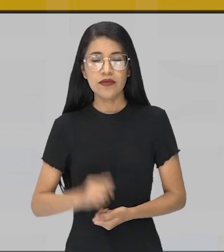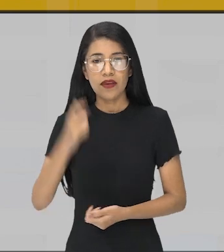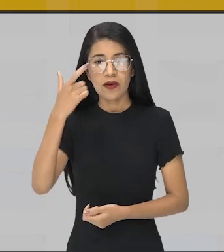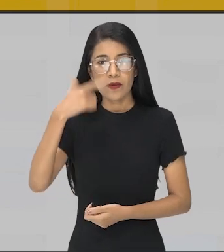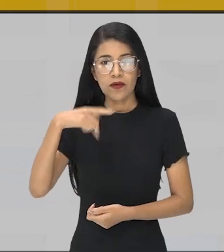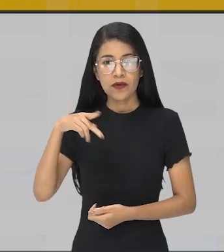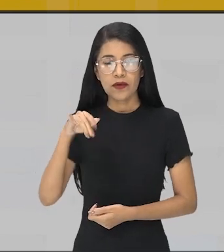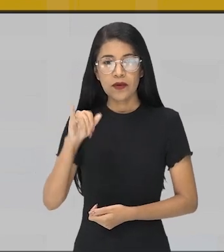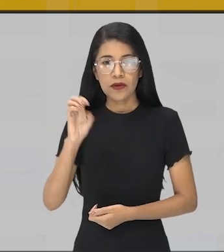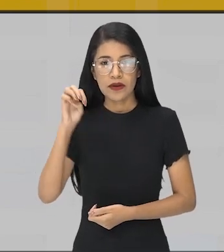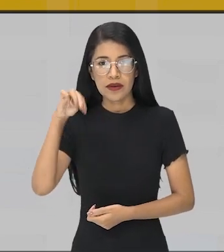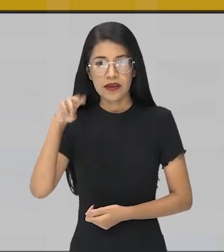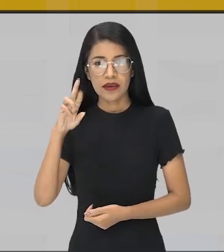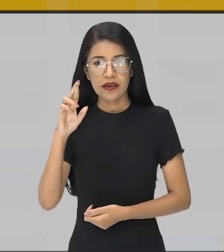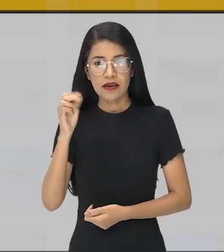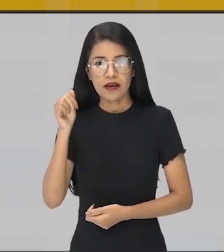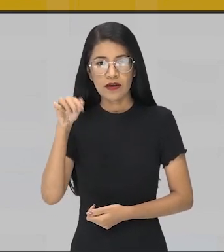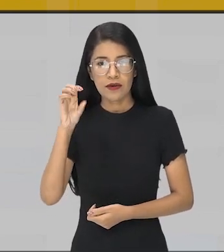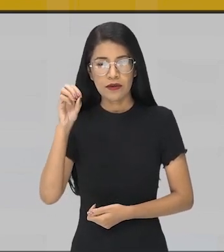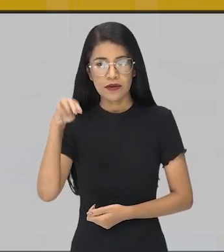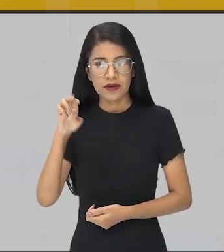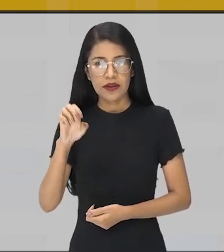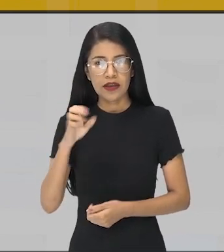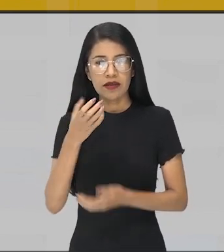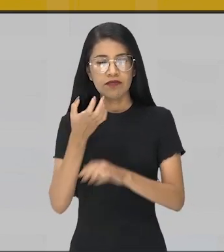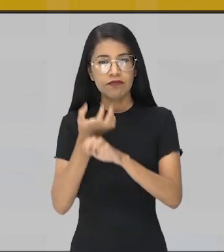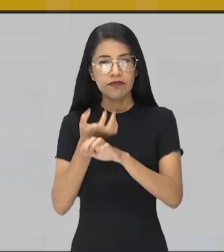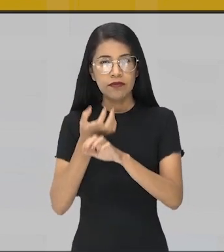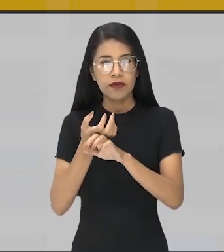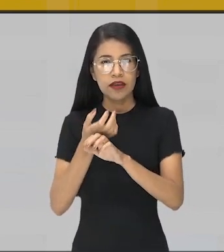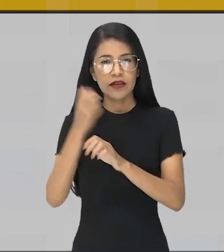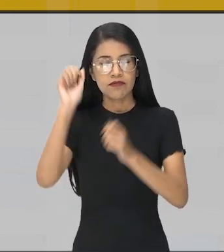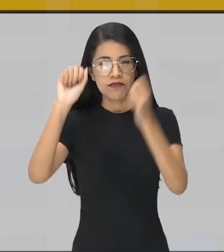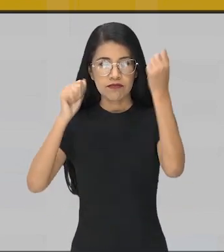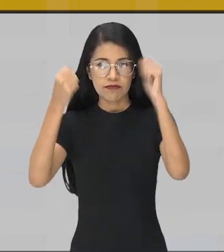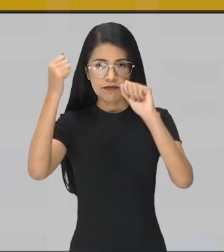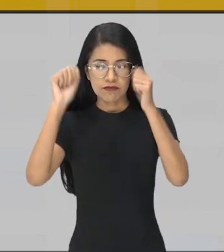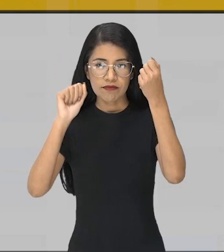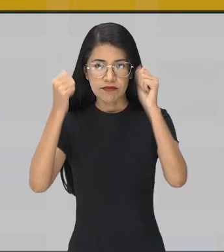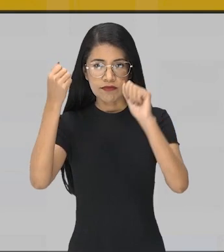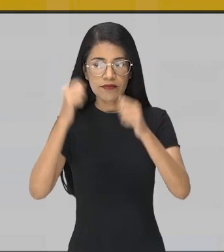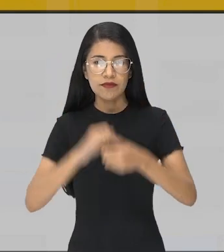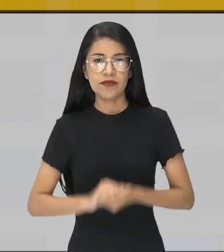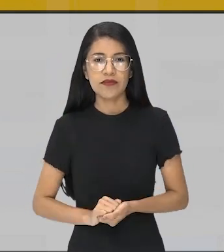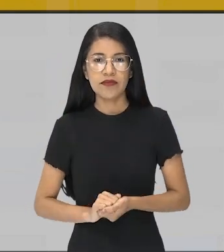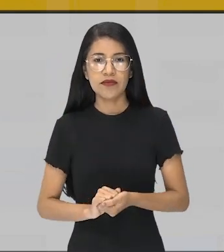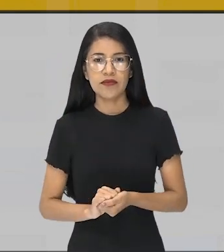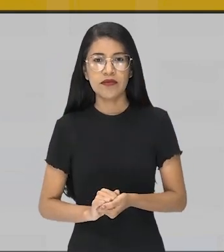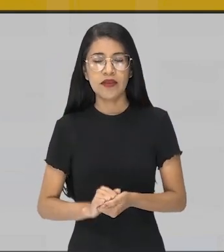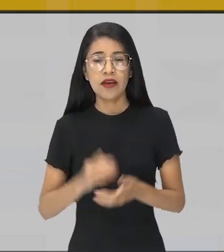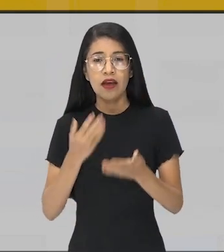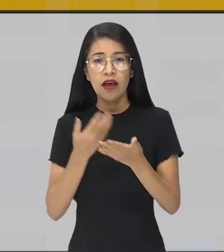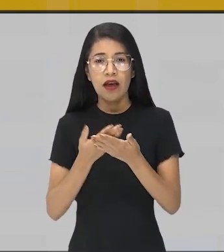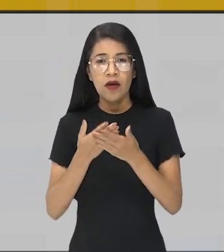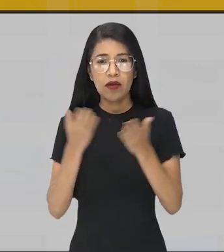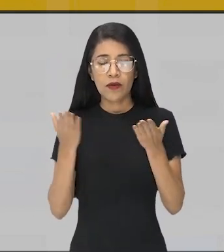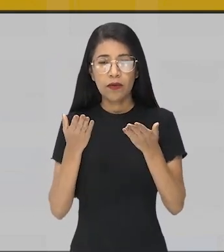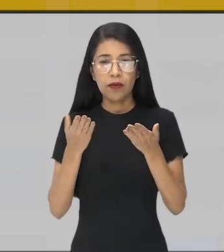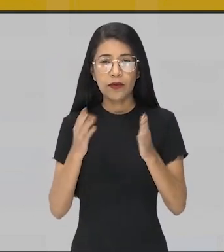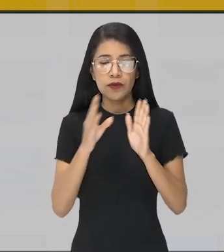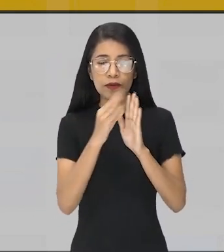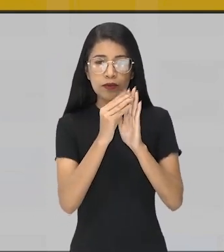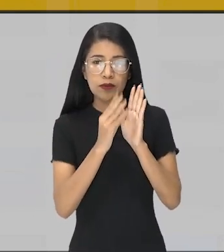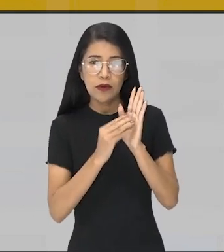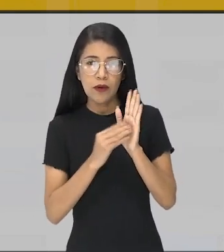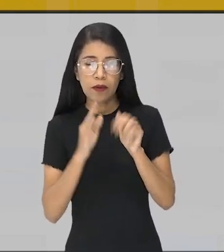o professor Kim Raoni, do componente curricular Educação Física, e vamos tratar aqui sobre os conteúdos